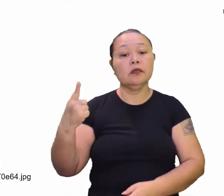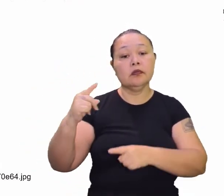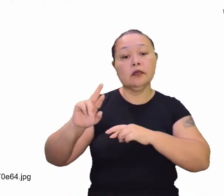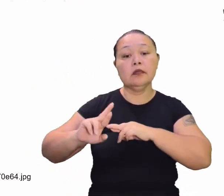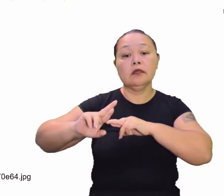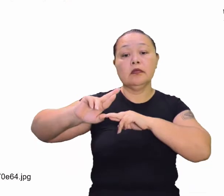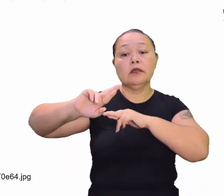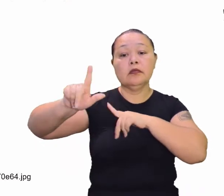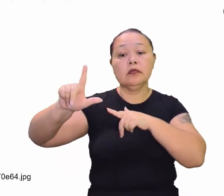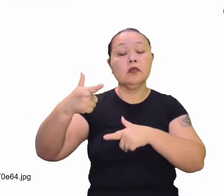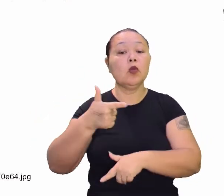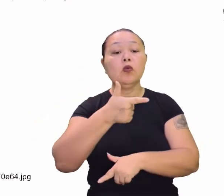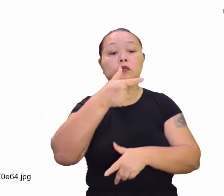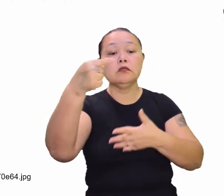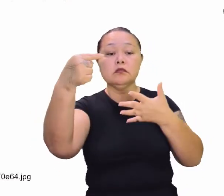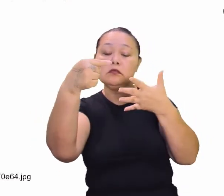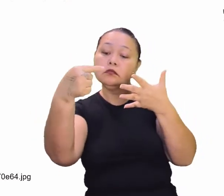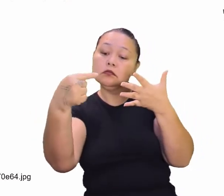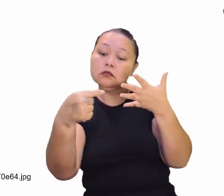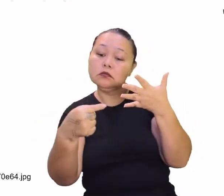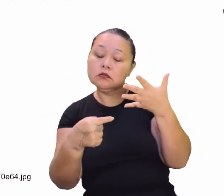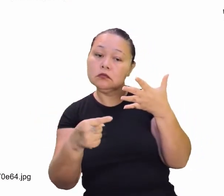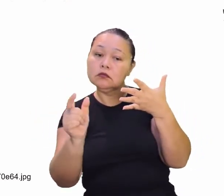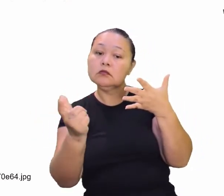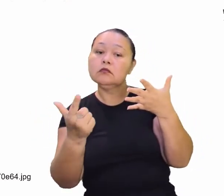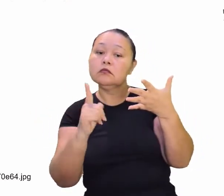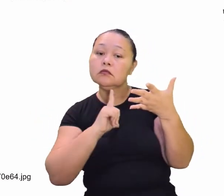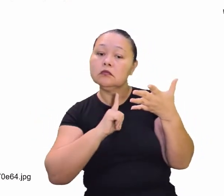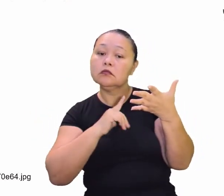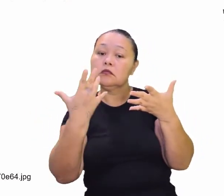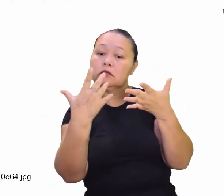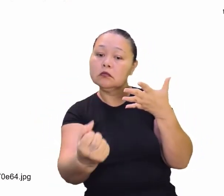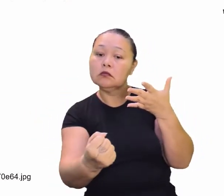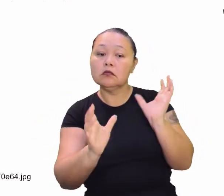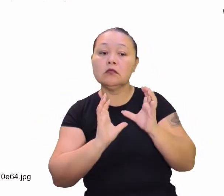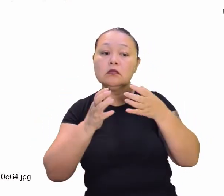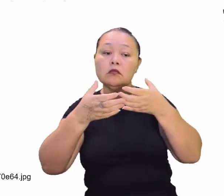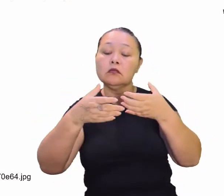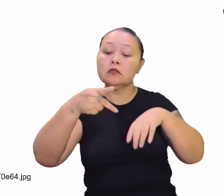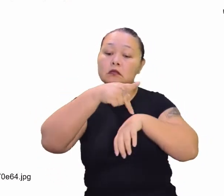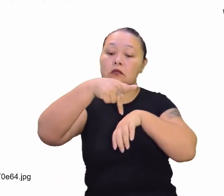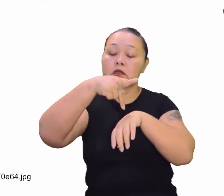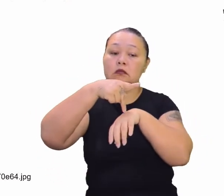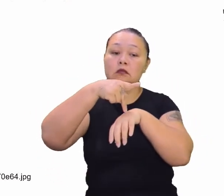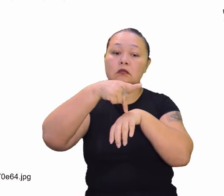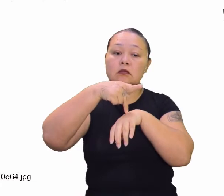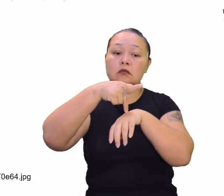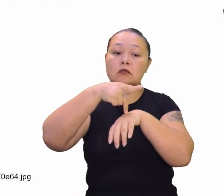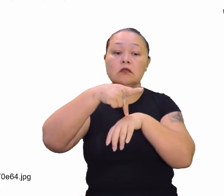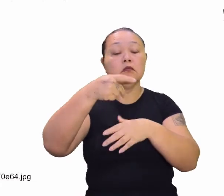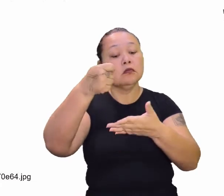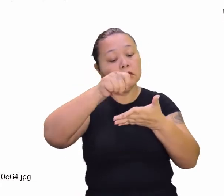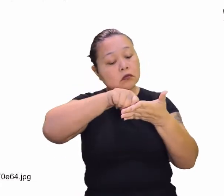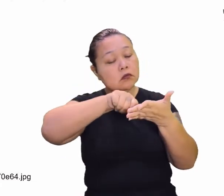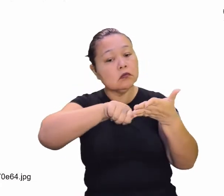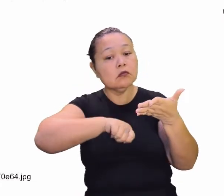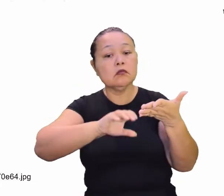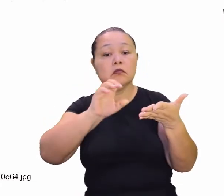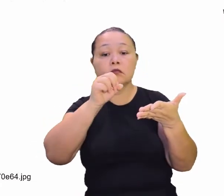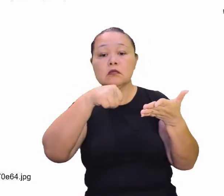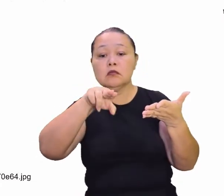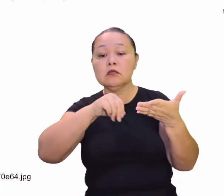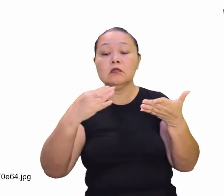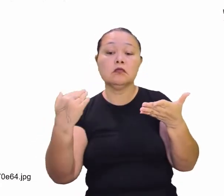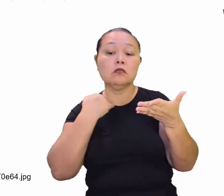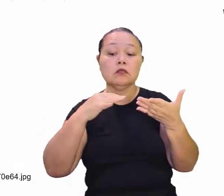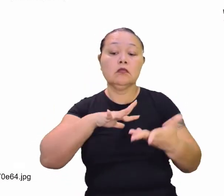dessas diferenças, existem outros critérios de classificação adotados para esse conjunto de países. Em seus relatórios, a ONU e o